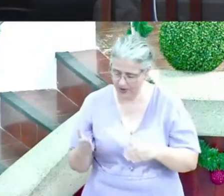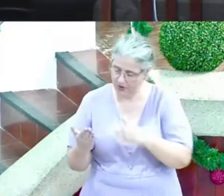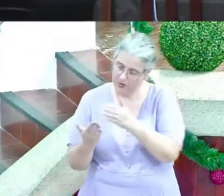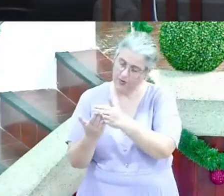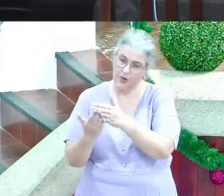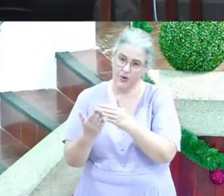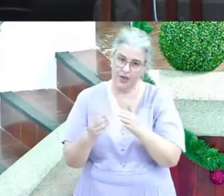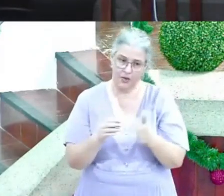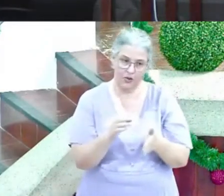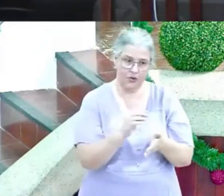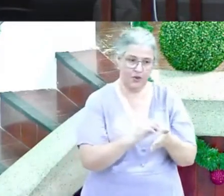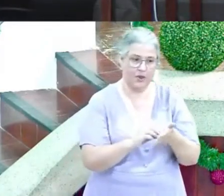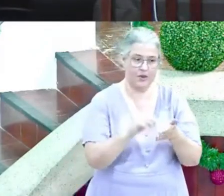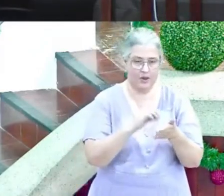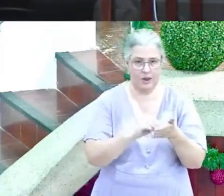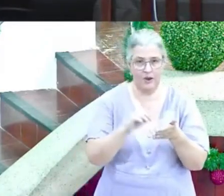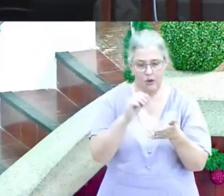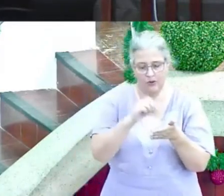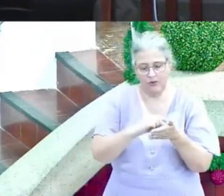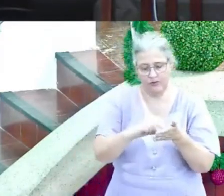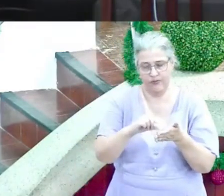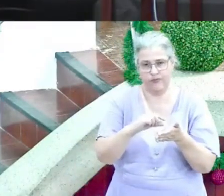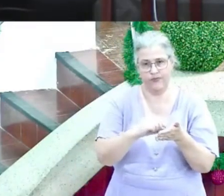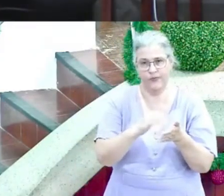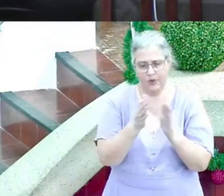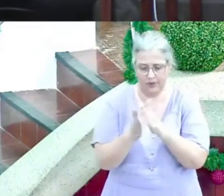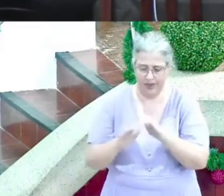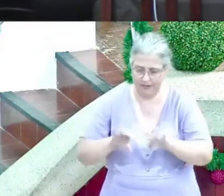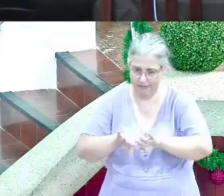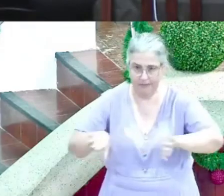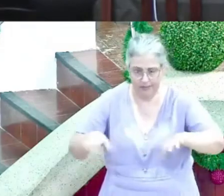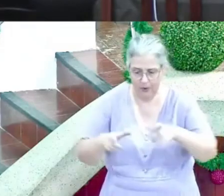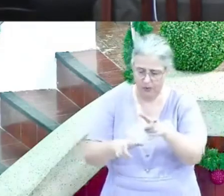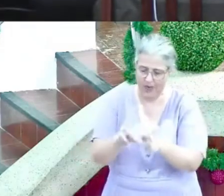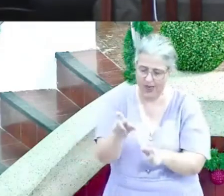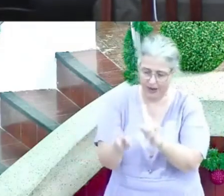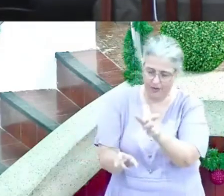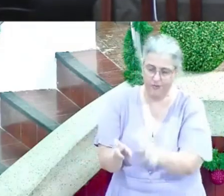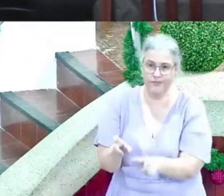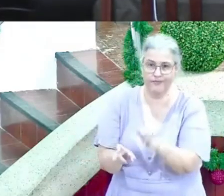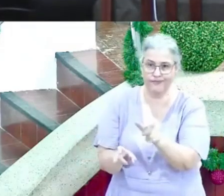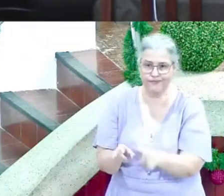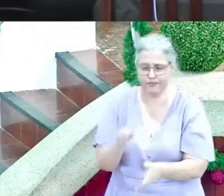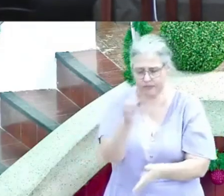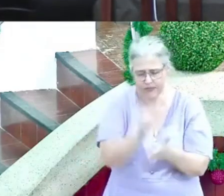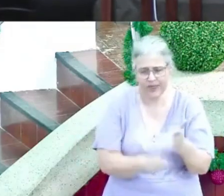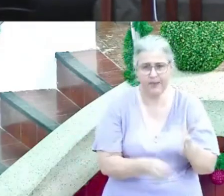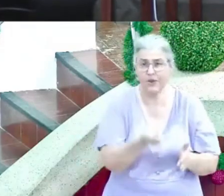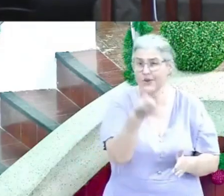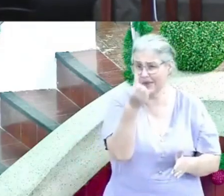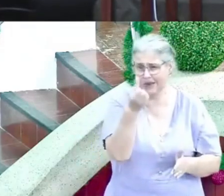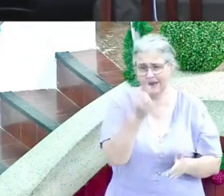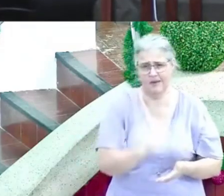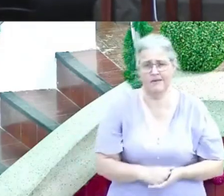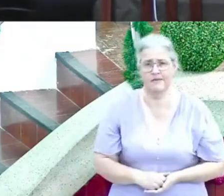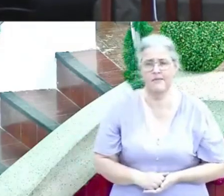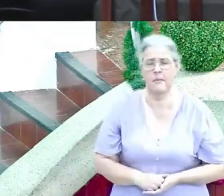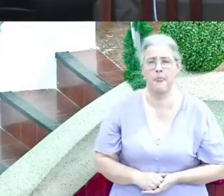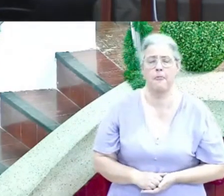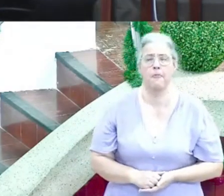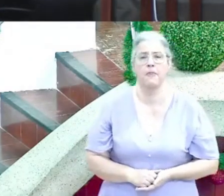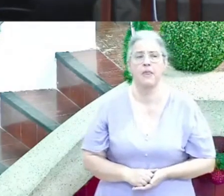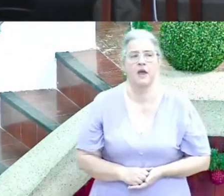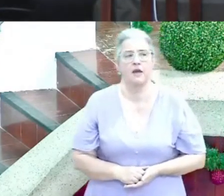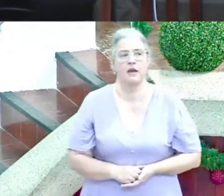12 primeiros capítulos, está o capítulo de número 6, o centro da nossa sessão. E sem